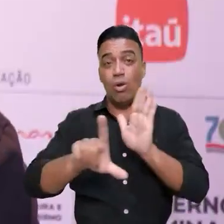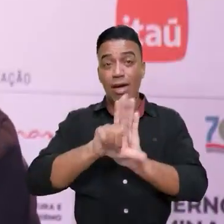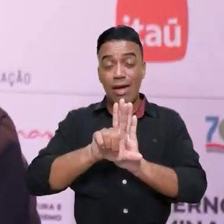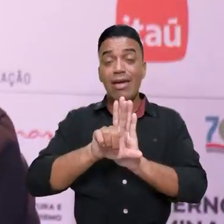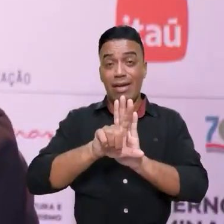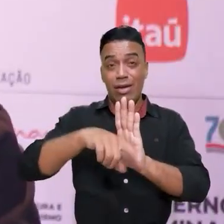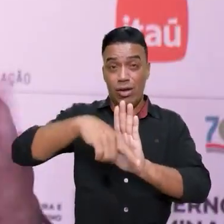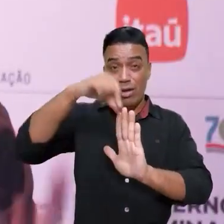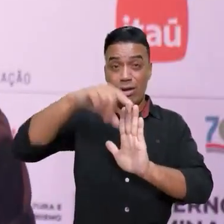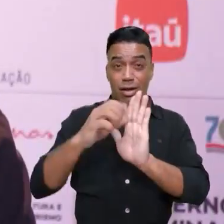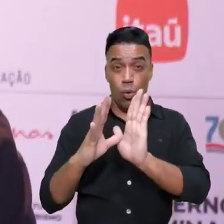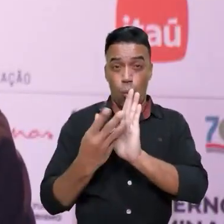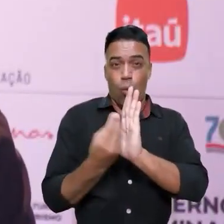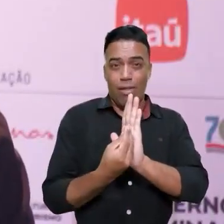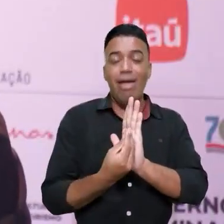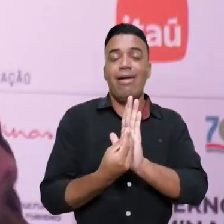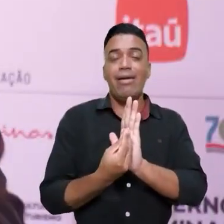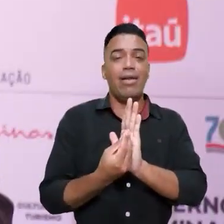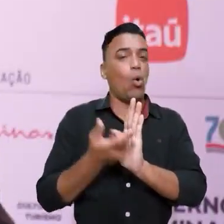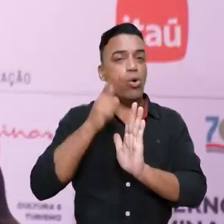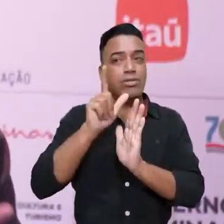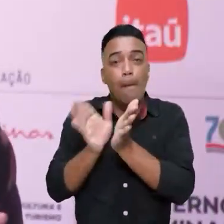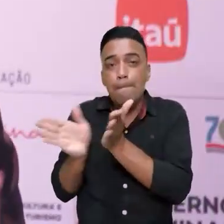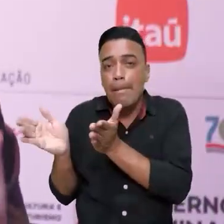ainda. Mas a gente tem uma promessa para captar